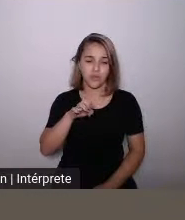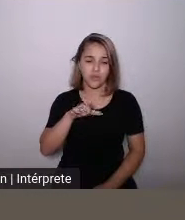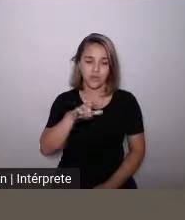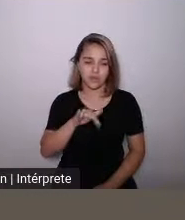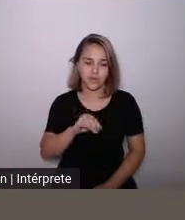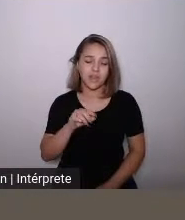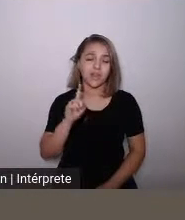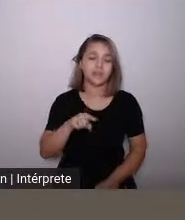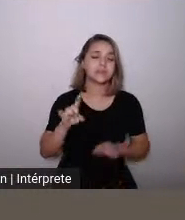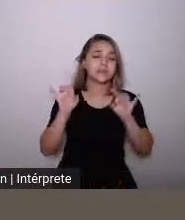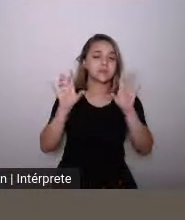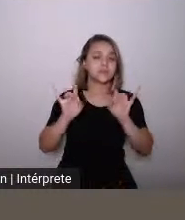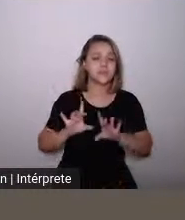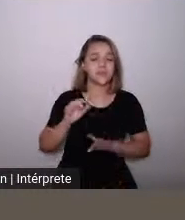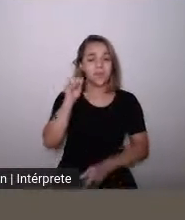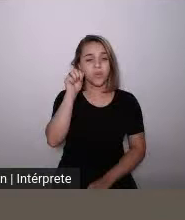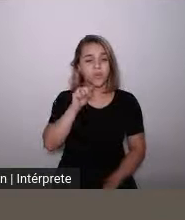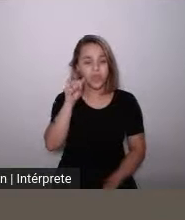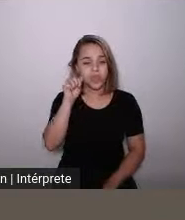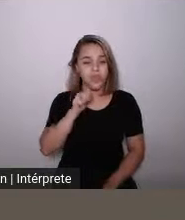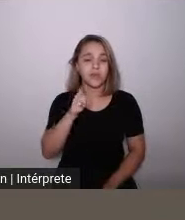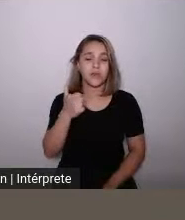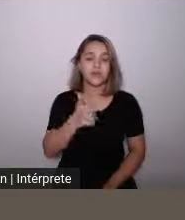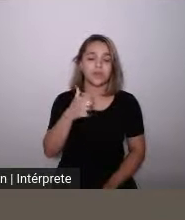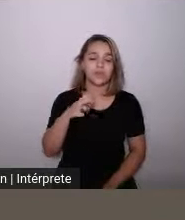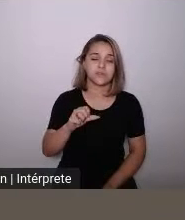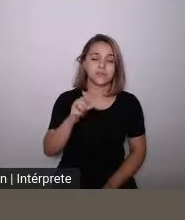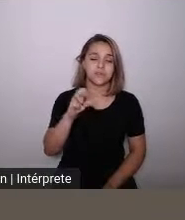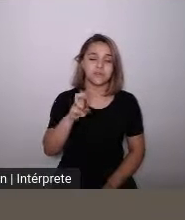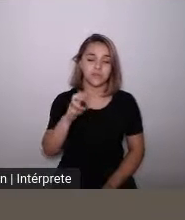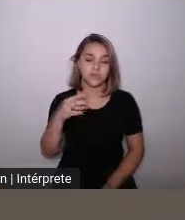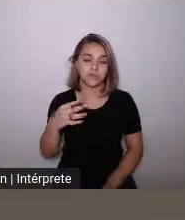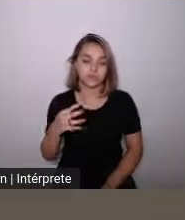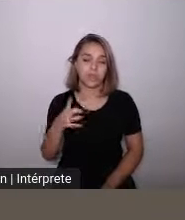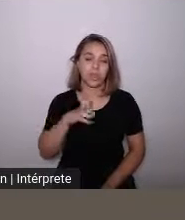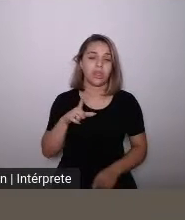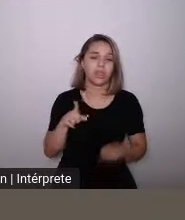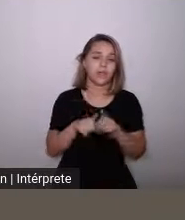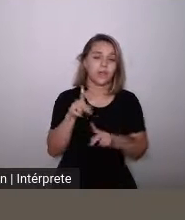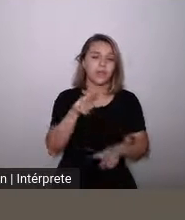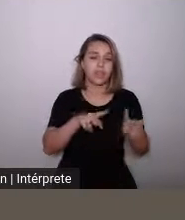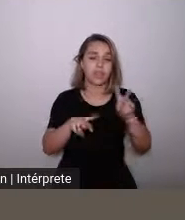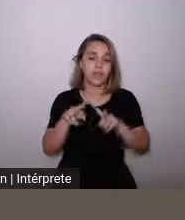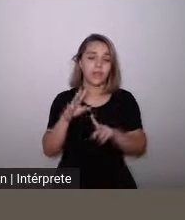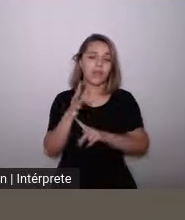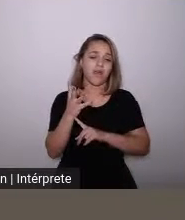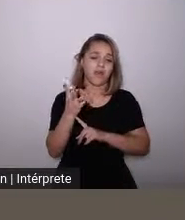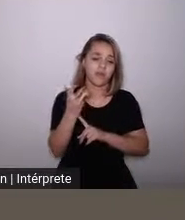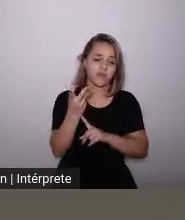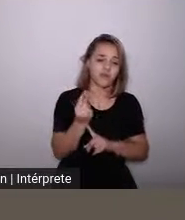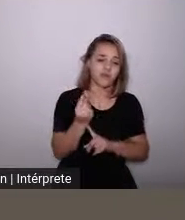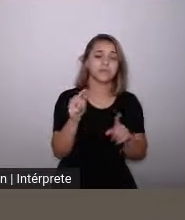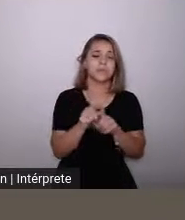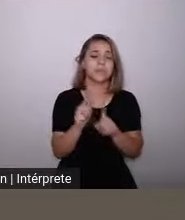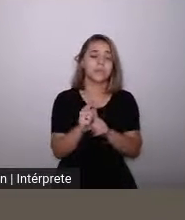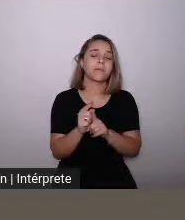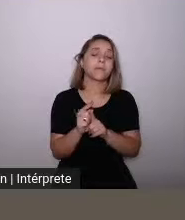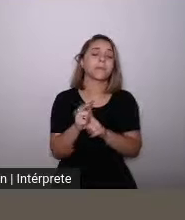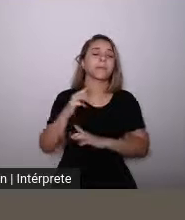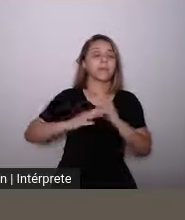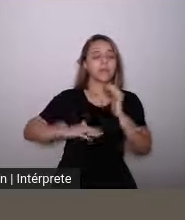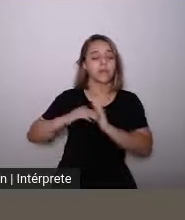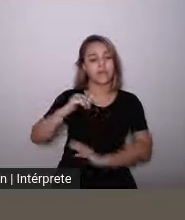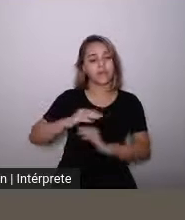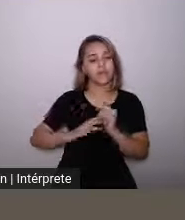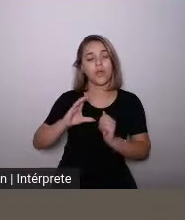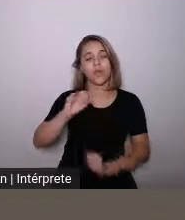de 1954. Ainda gostaria de ampliar as relações com as artes visuais, não só dentro da produção de Cornélio Pena, mas com a obra de